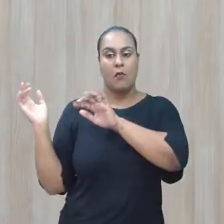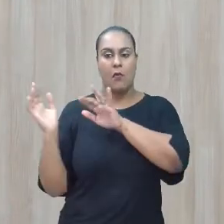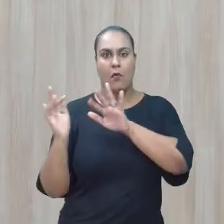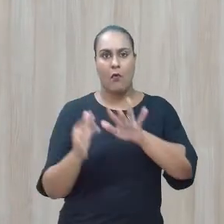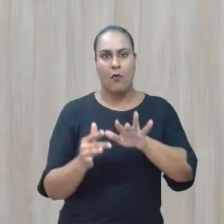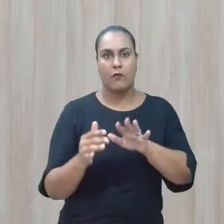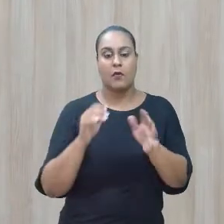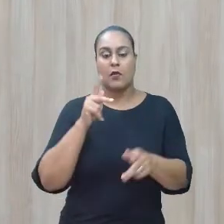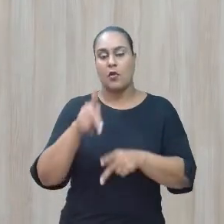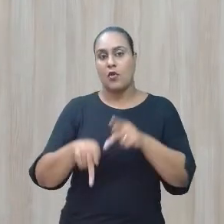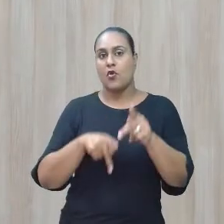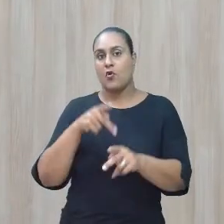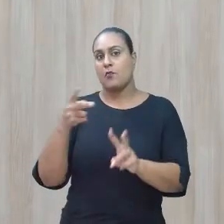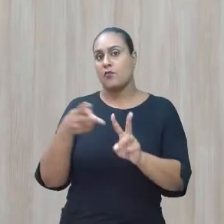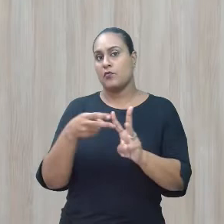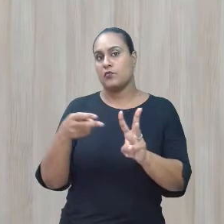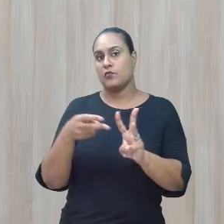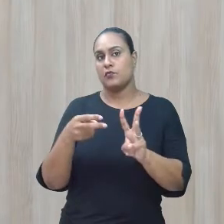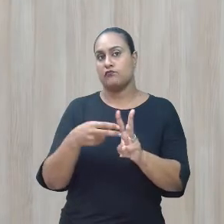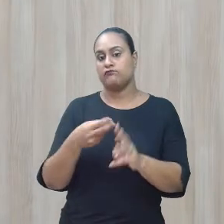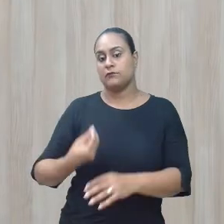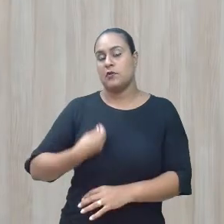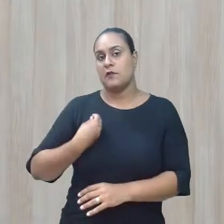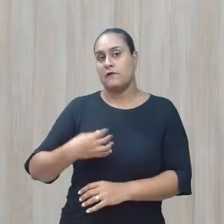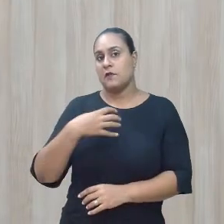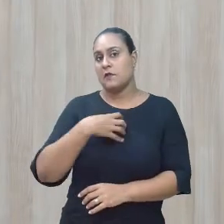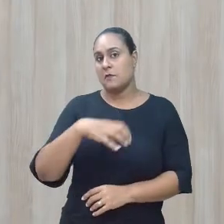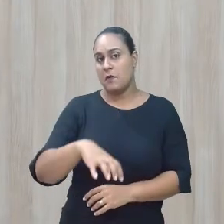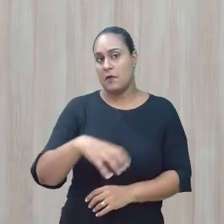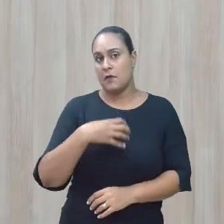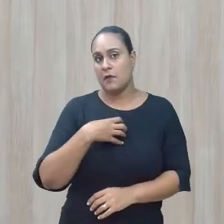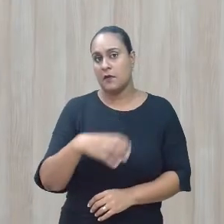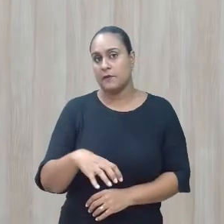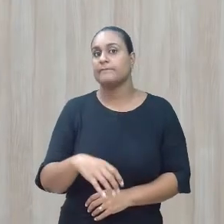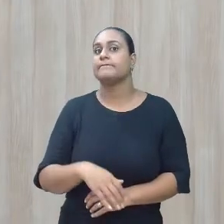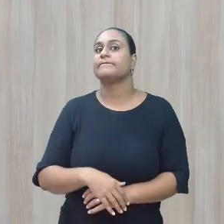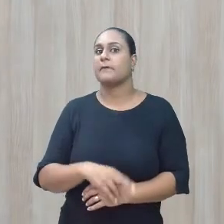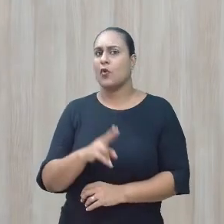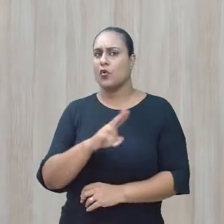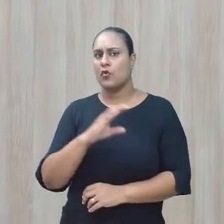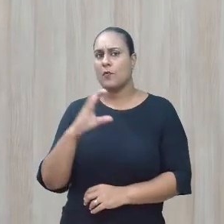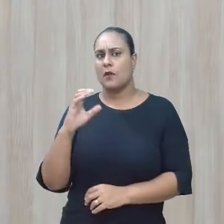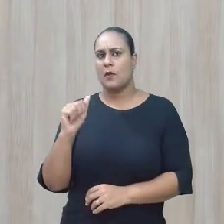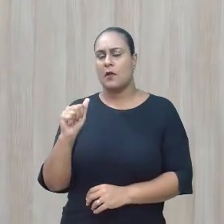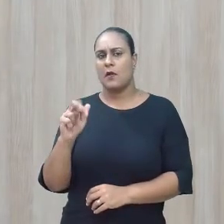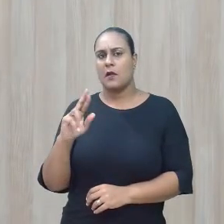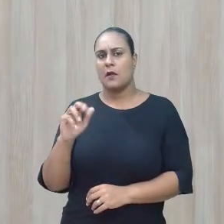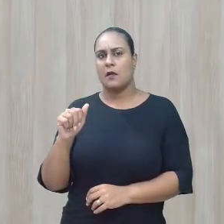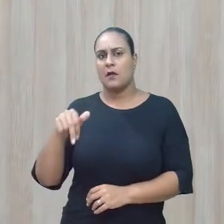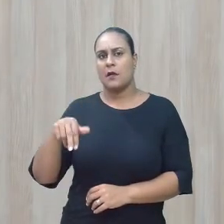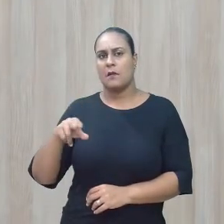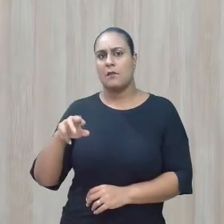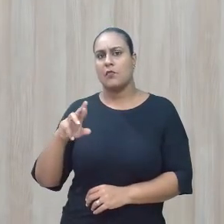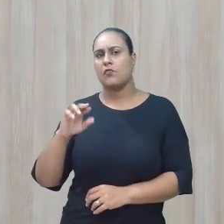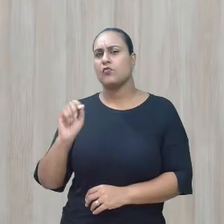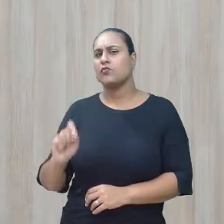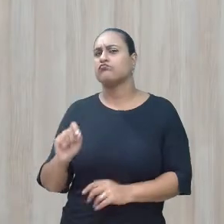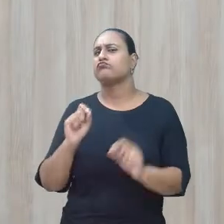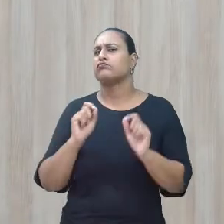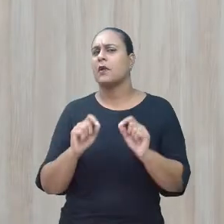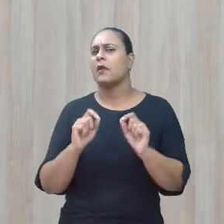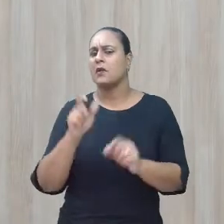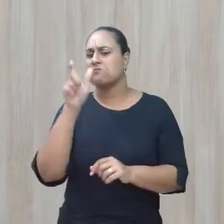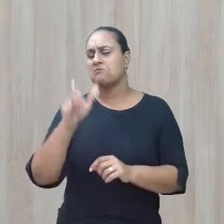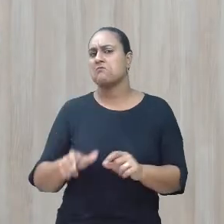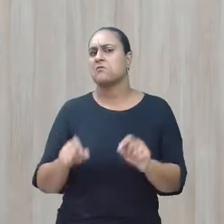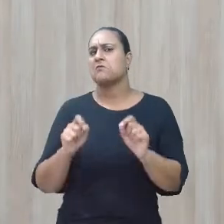grupos indígenas tupi que viviam na Bahia. Mas bom, então vai se apelidar esse grupo de Caramuru. Mas esses restauradores, quem eram, o que